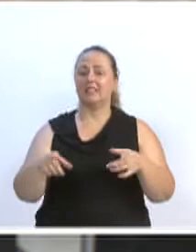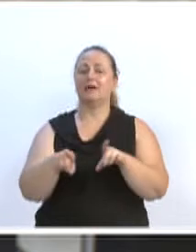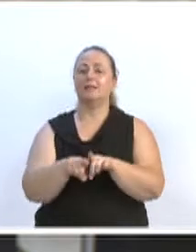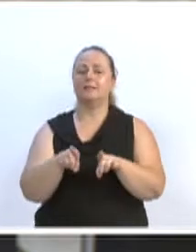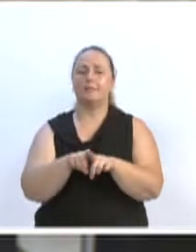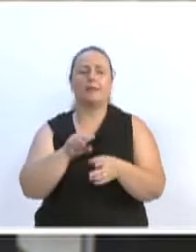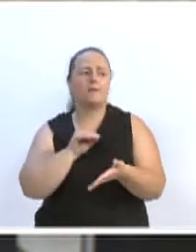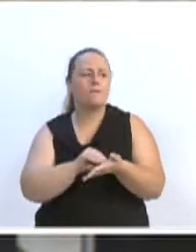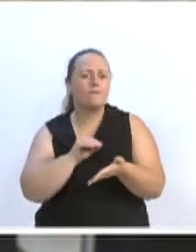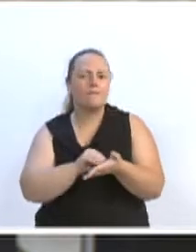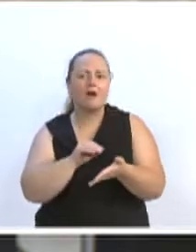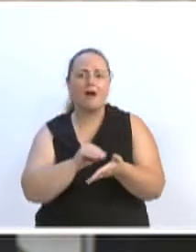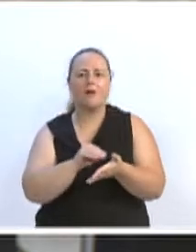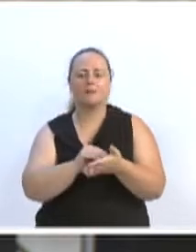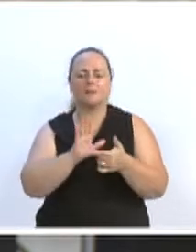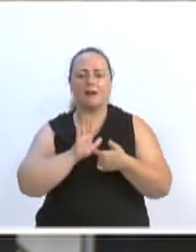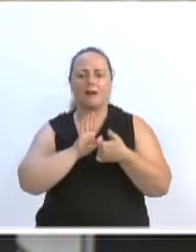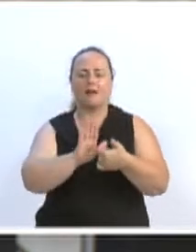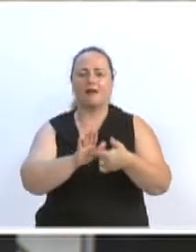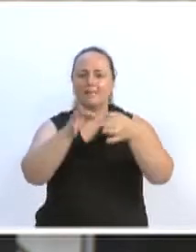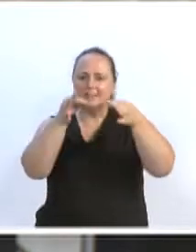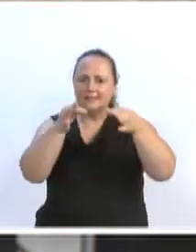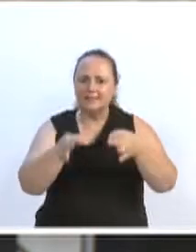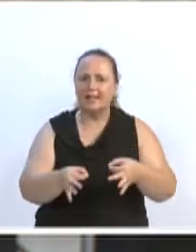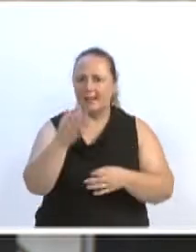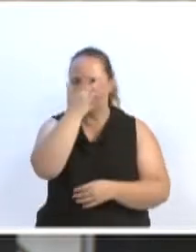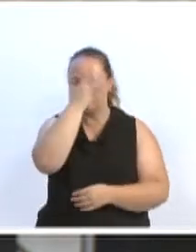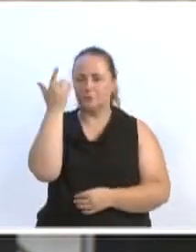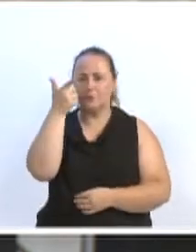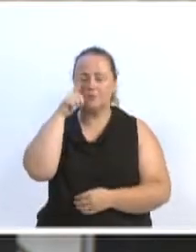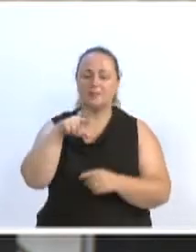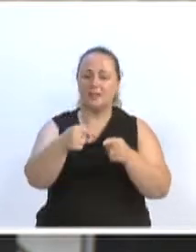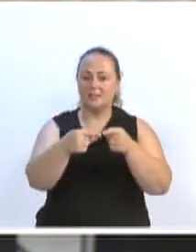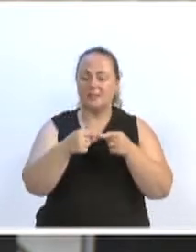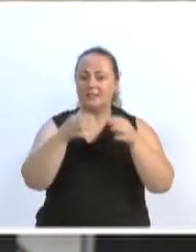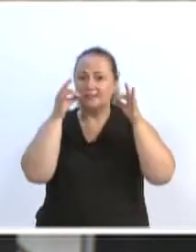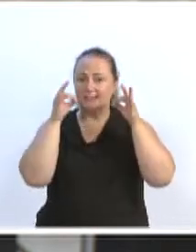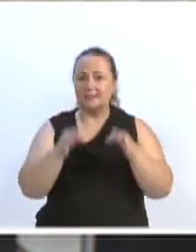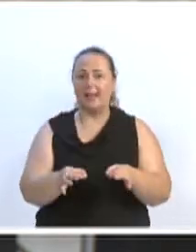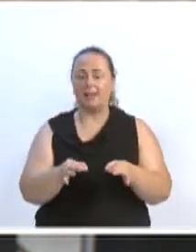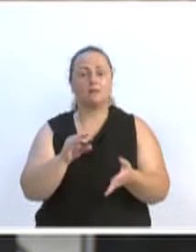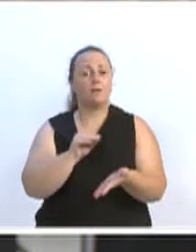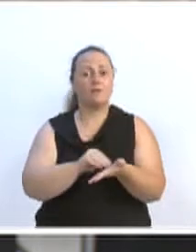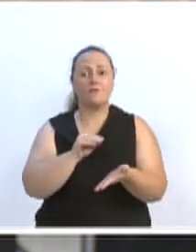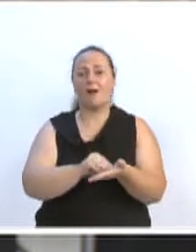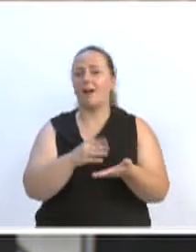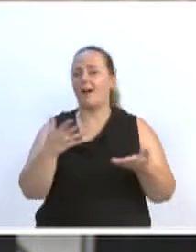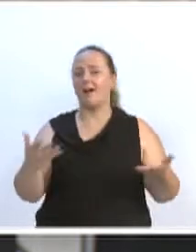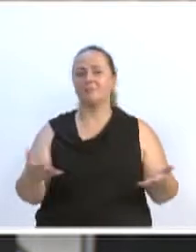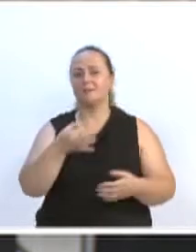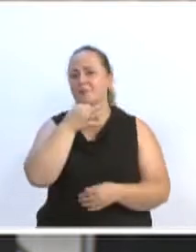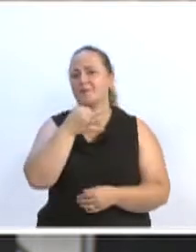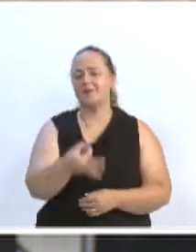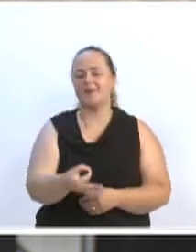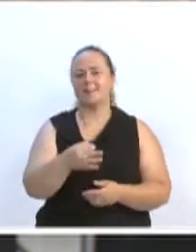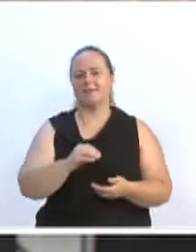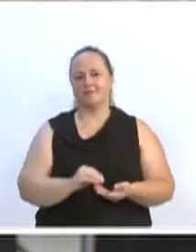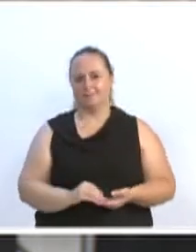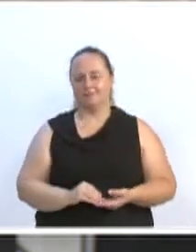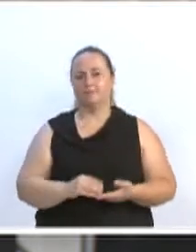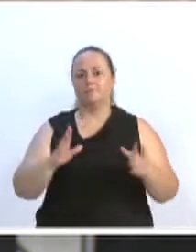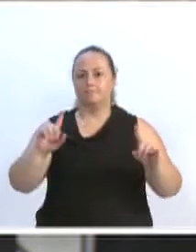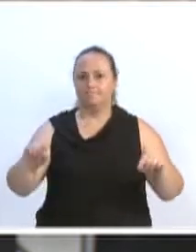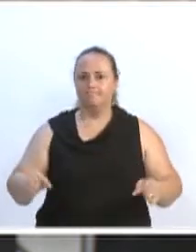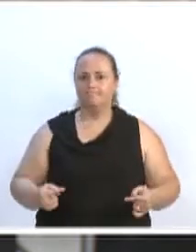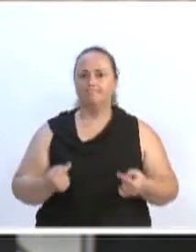razoáveis e claros para que a pessoa consiga uma licença ambiental é terrível isso trava o desenvolvimento econômico então qual é o nosso desafio